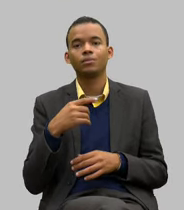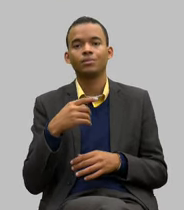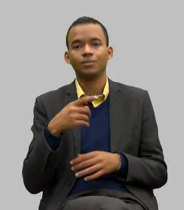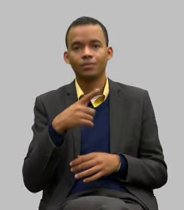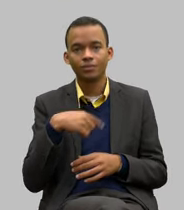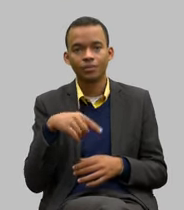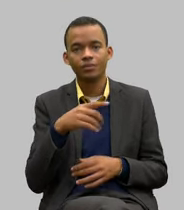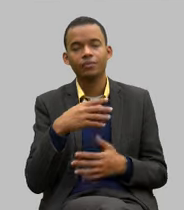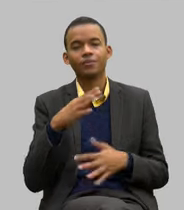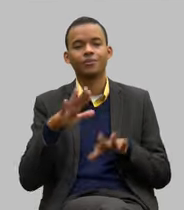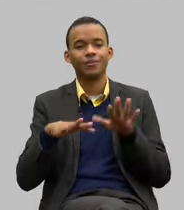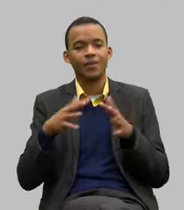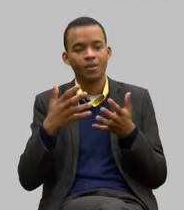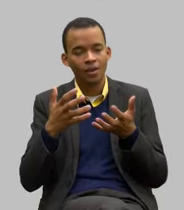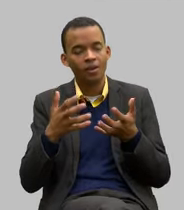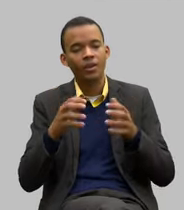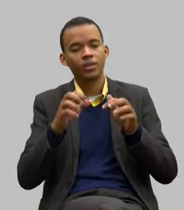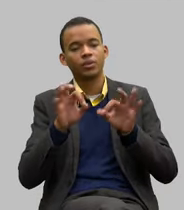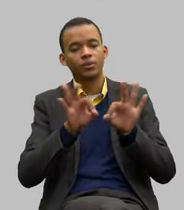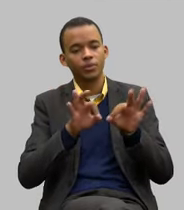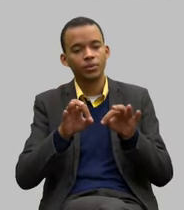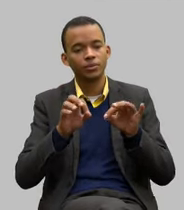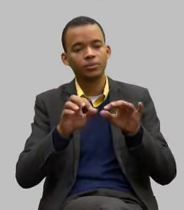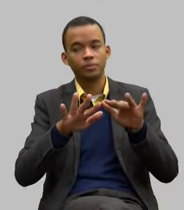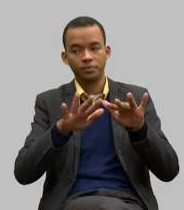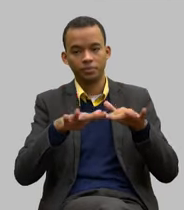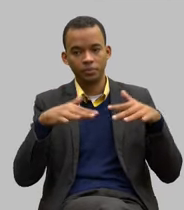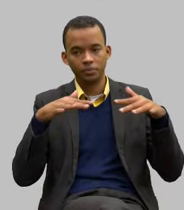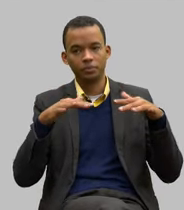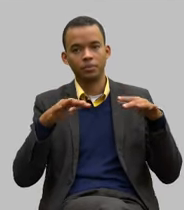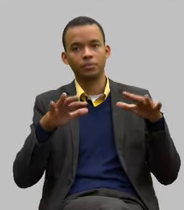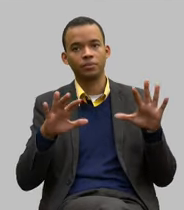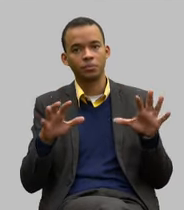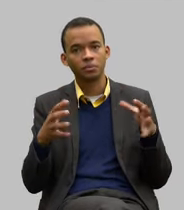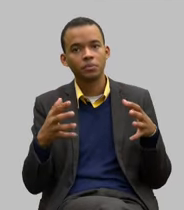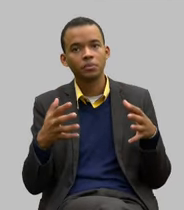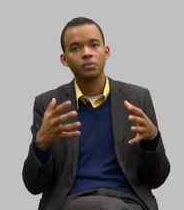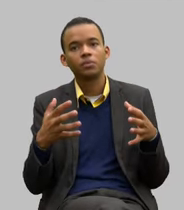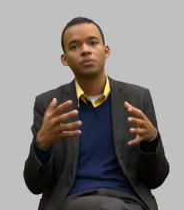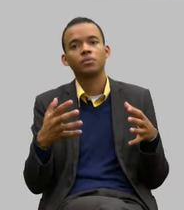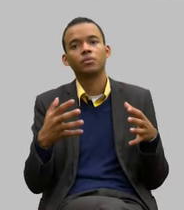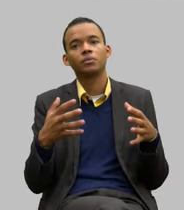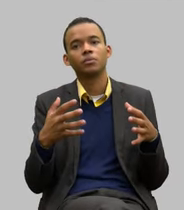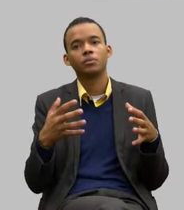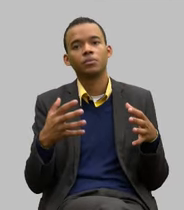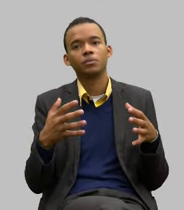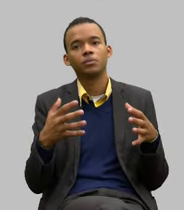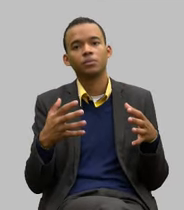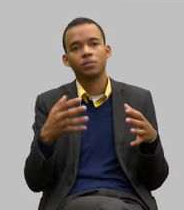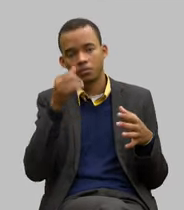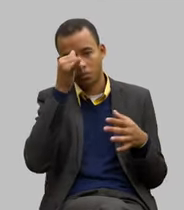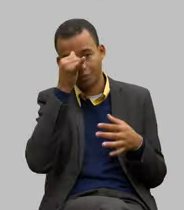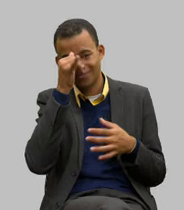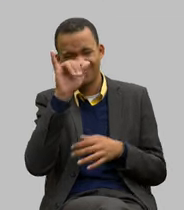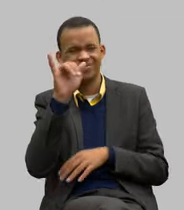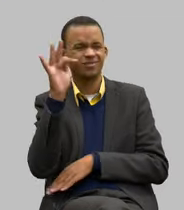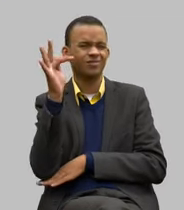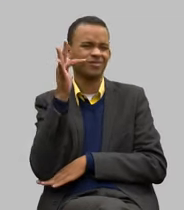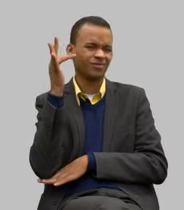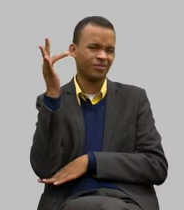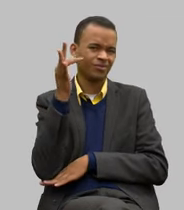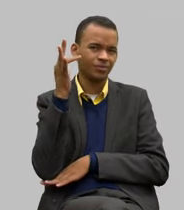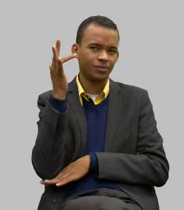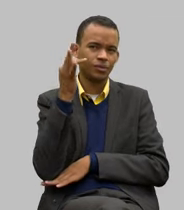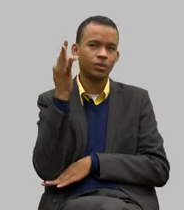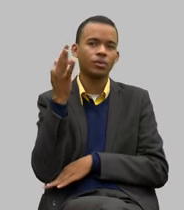uma uma audiência mais né Eh menos formal né a gente acabou aqui